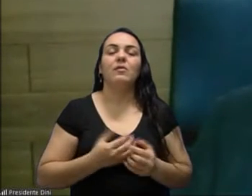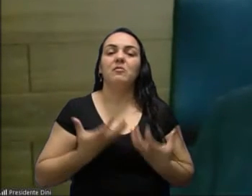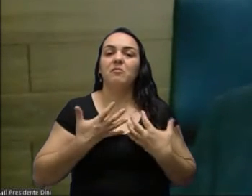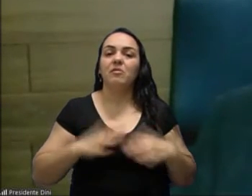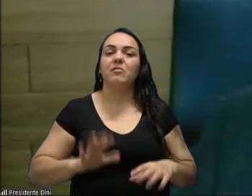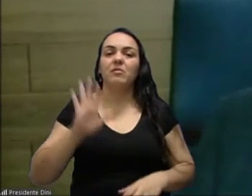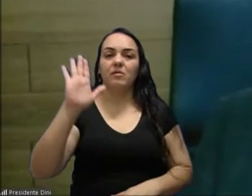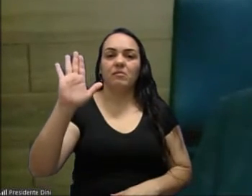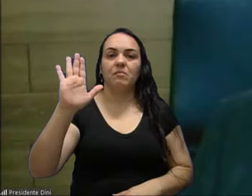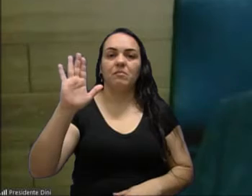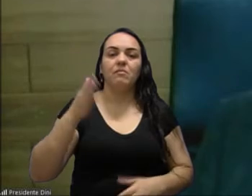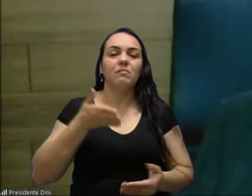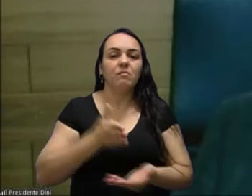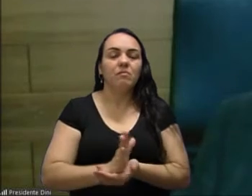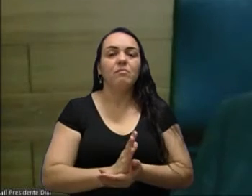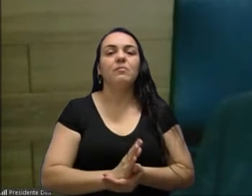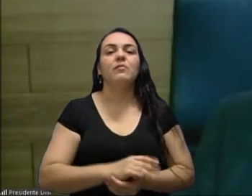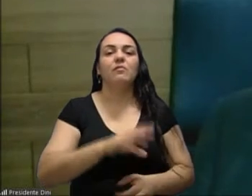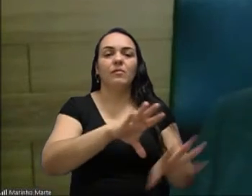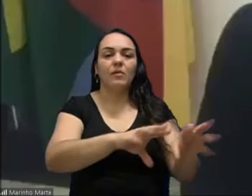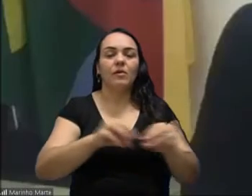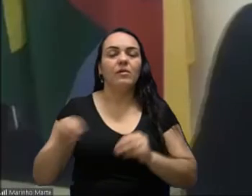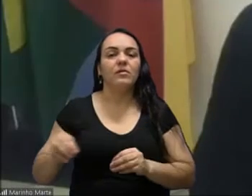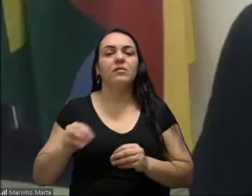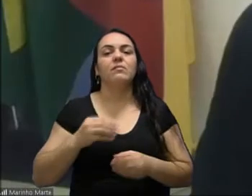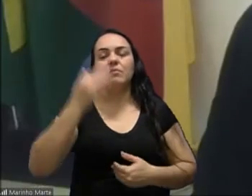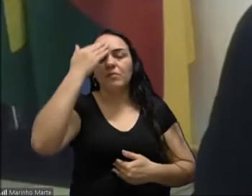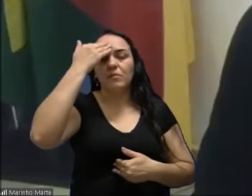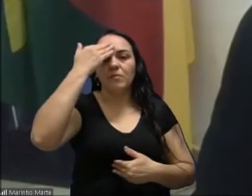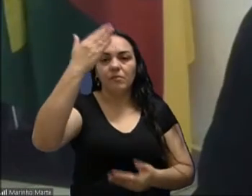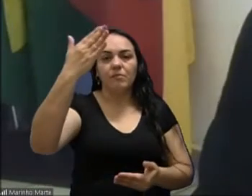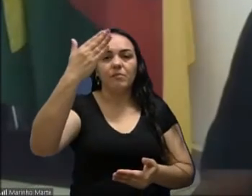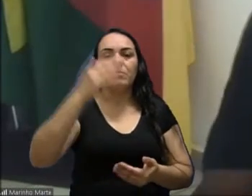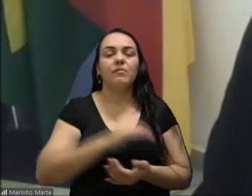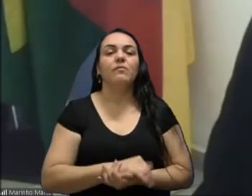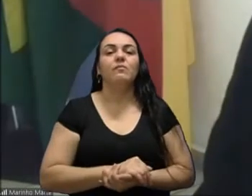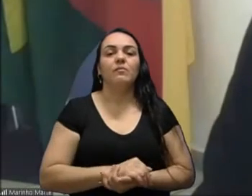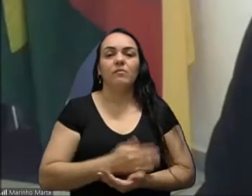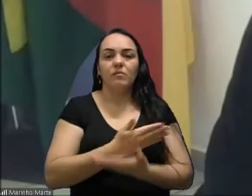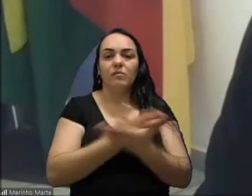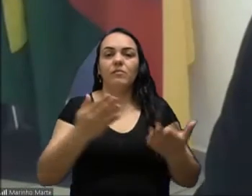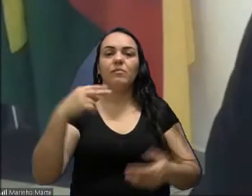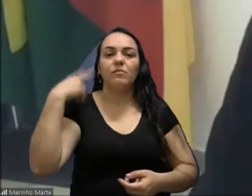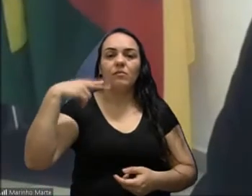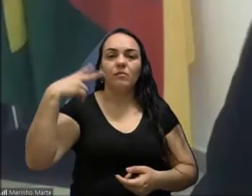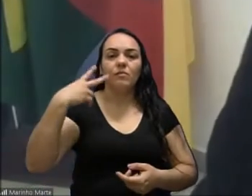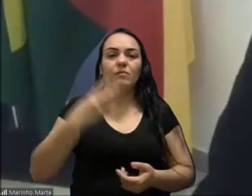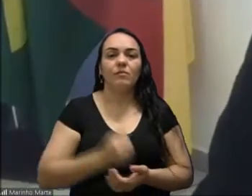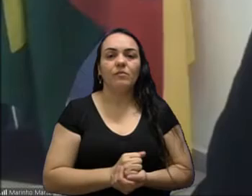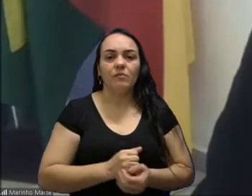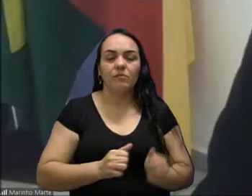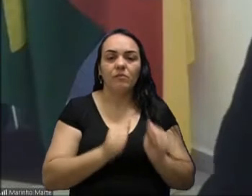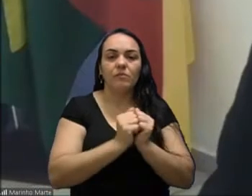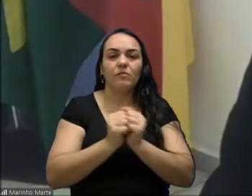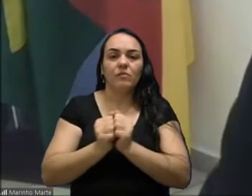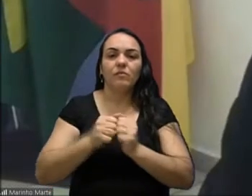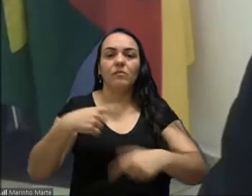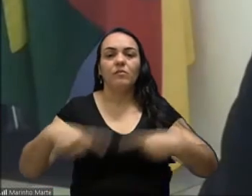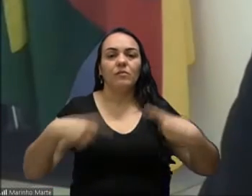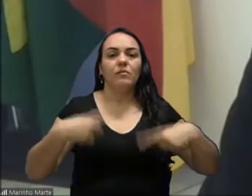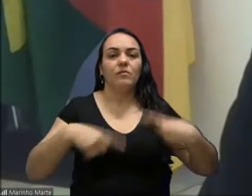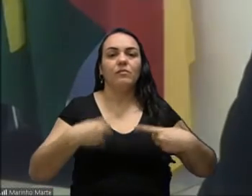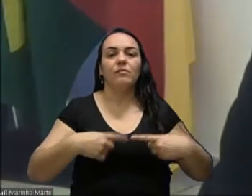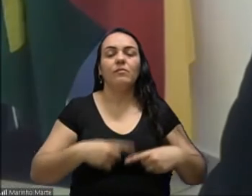manifestem fica aprovada a retirada vereador eu agradeço os senhores vereadores e os vereadores que estiveram debatendo